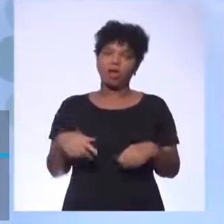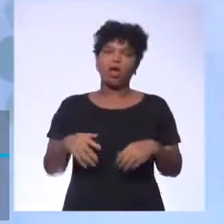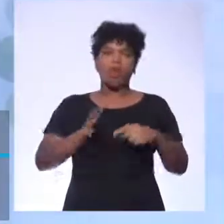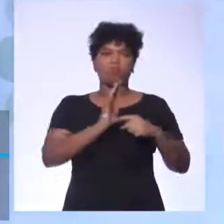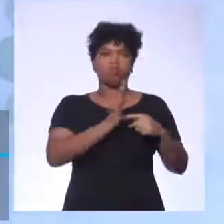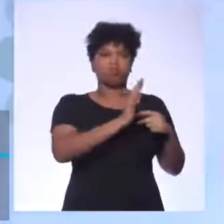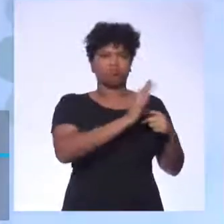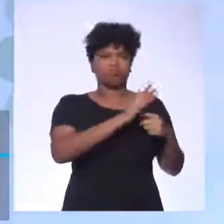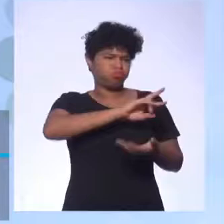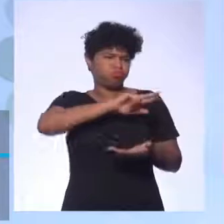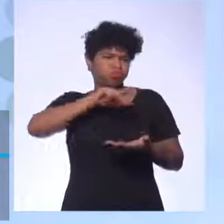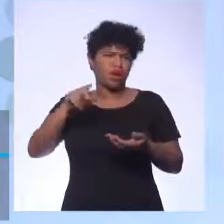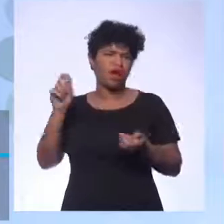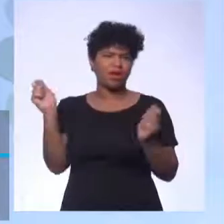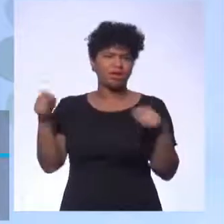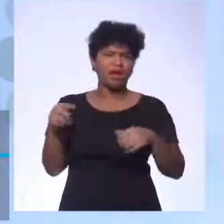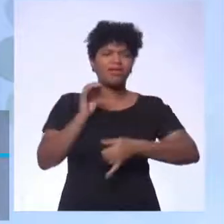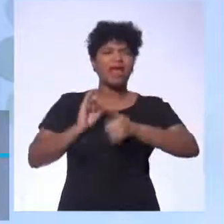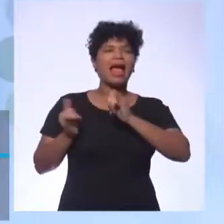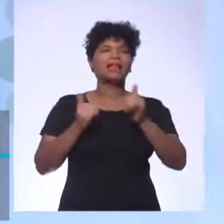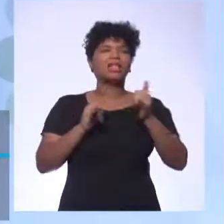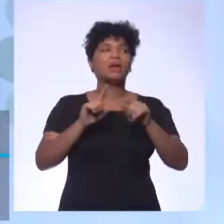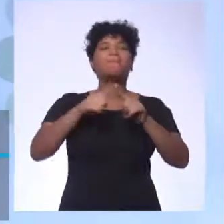tal, que utilizam também